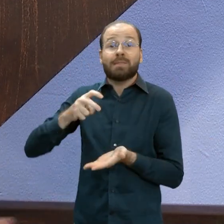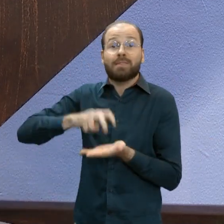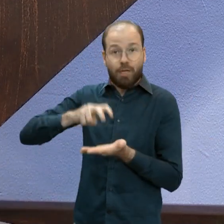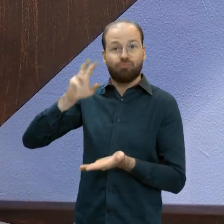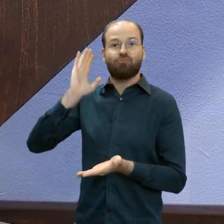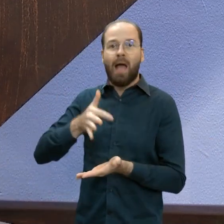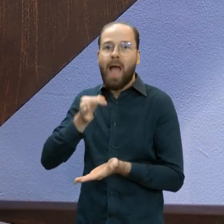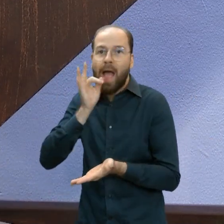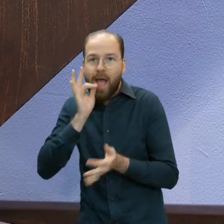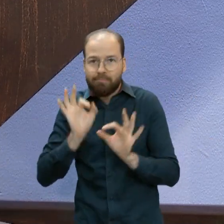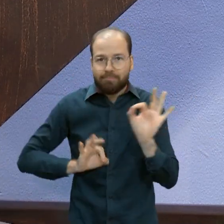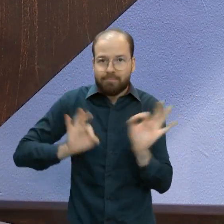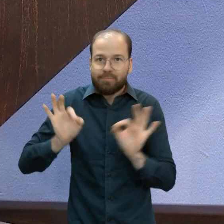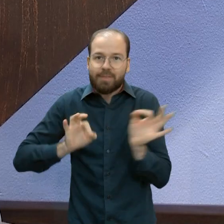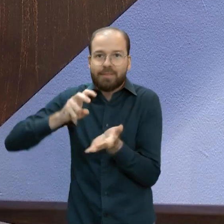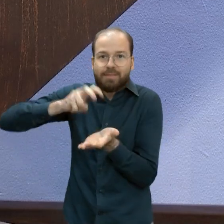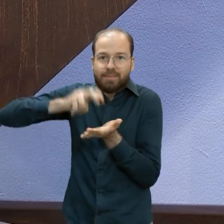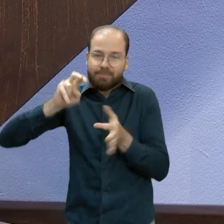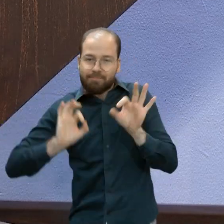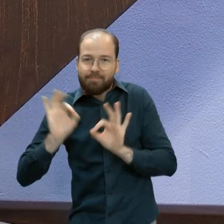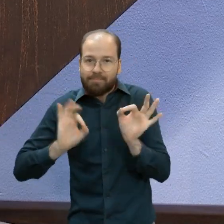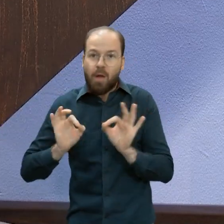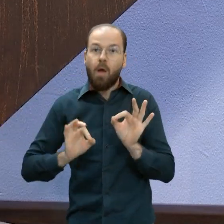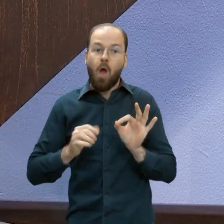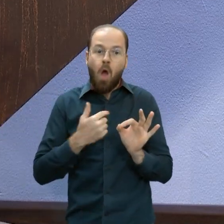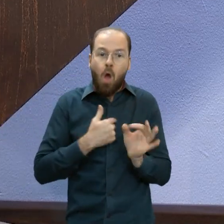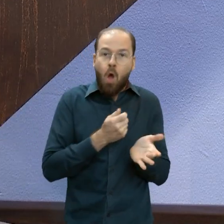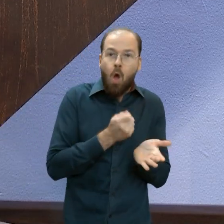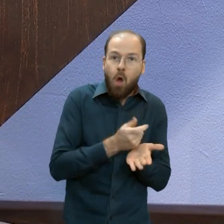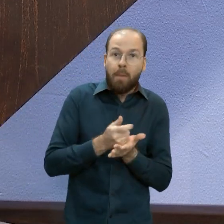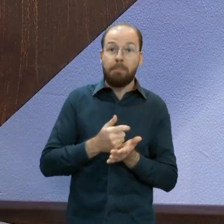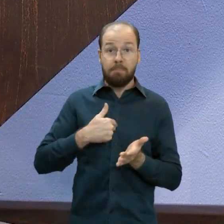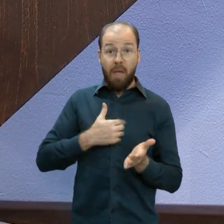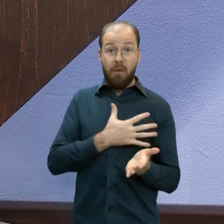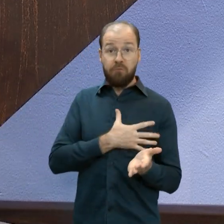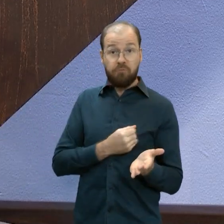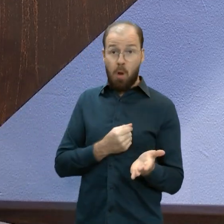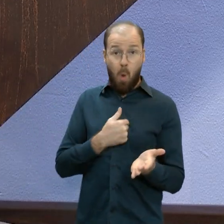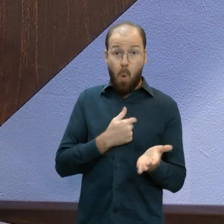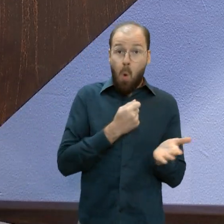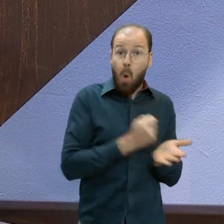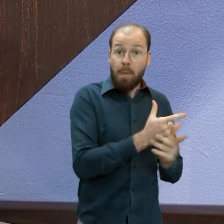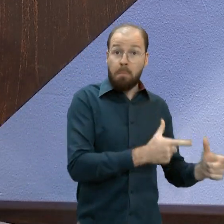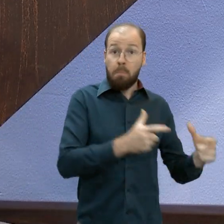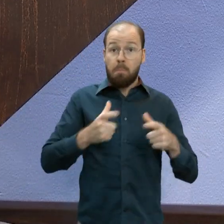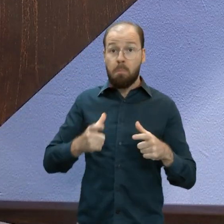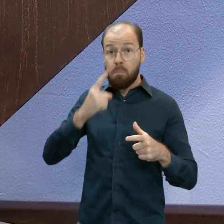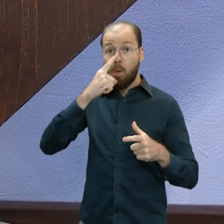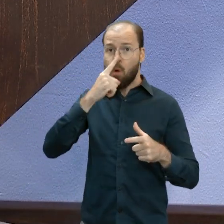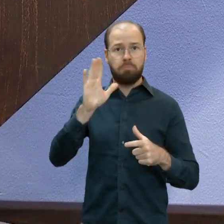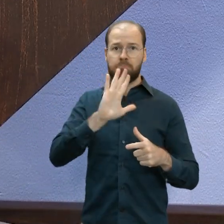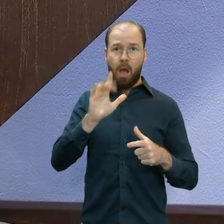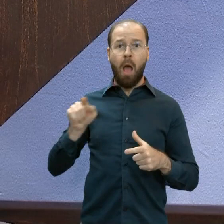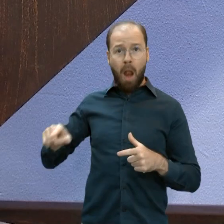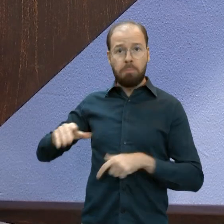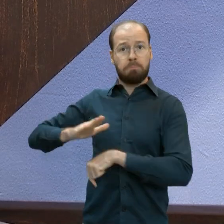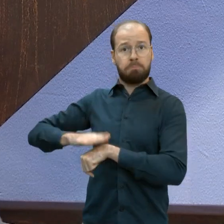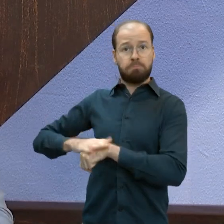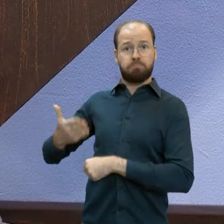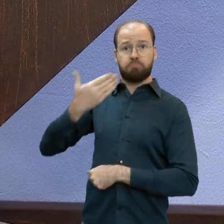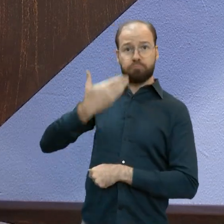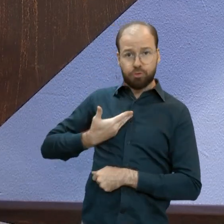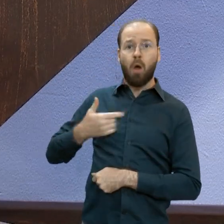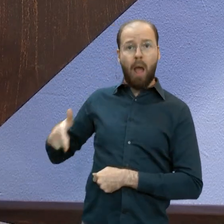minha filha fez o bolo. Eu nem comprei bolo em supermercado, padaria. Ela não, eu vou fazer. Então,